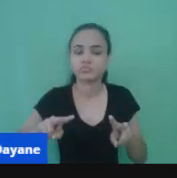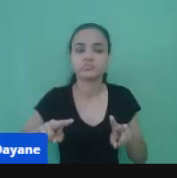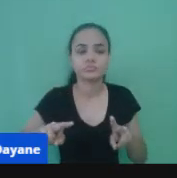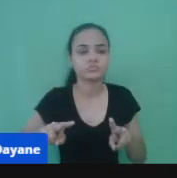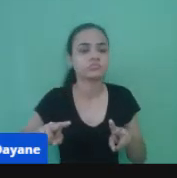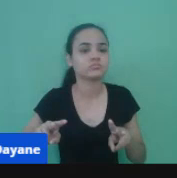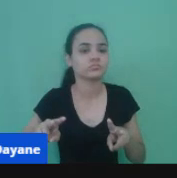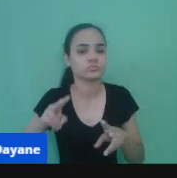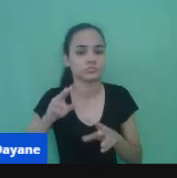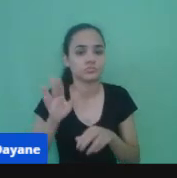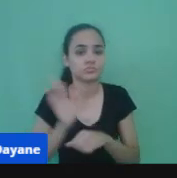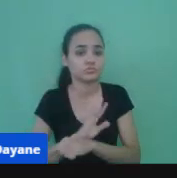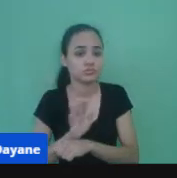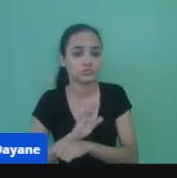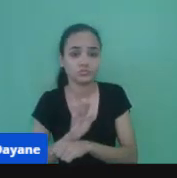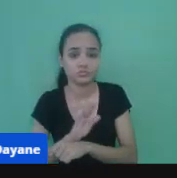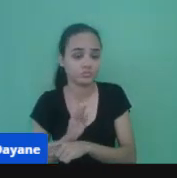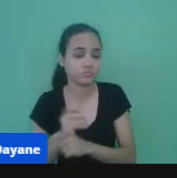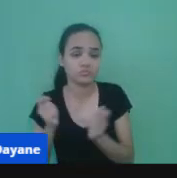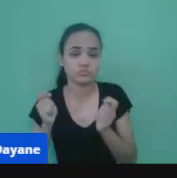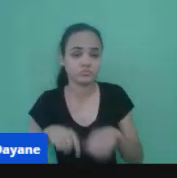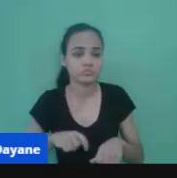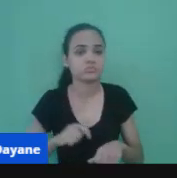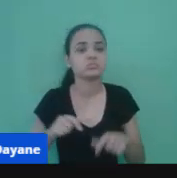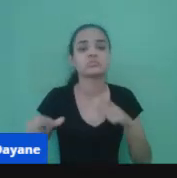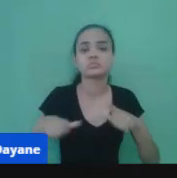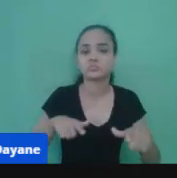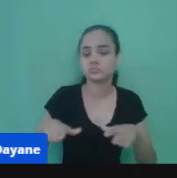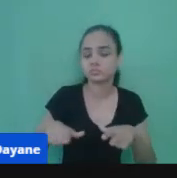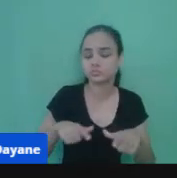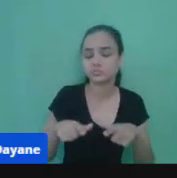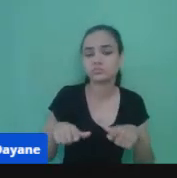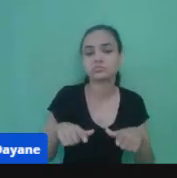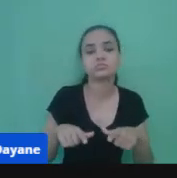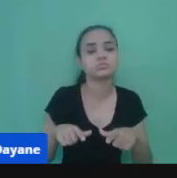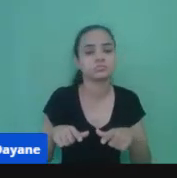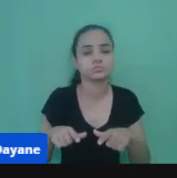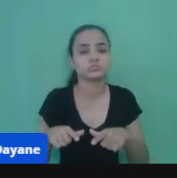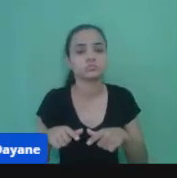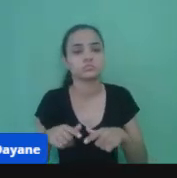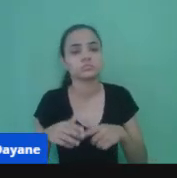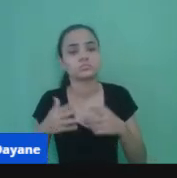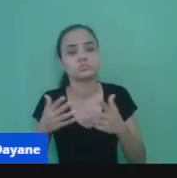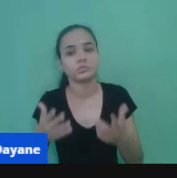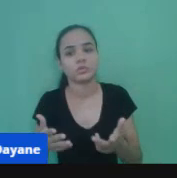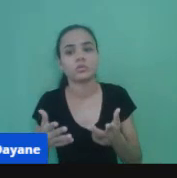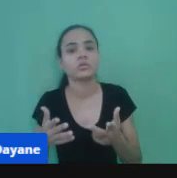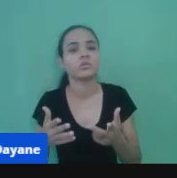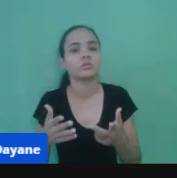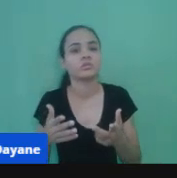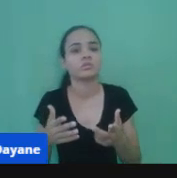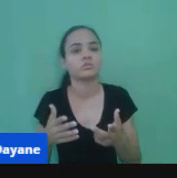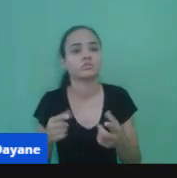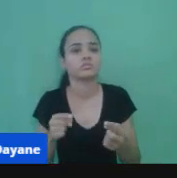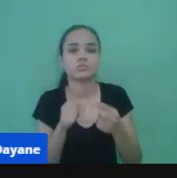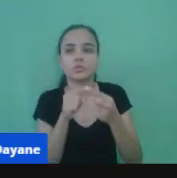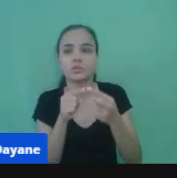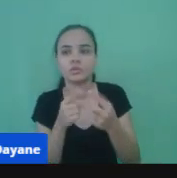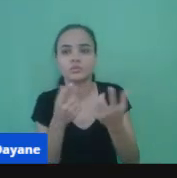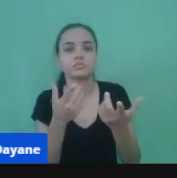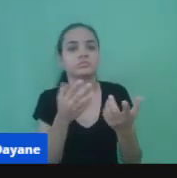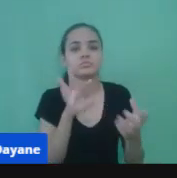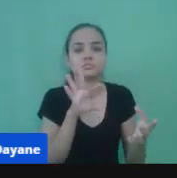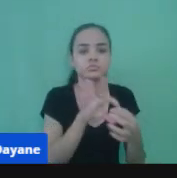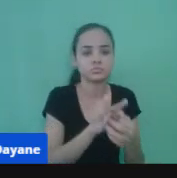medida em que você considera a exploração das diferentes linguagens. Então, você pode trabalhar em parceria com língua portuguesa, com língua inglesa, com arte,